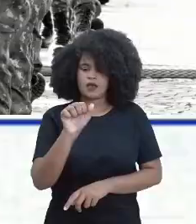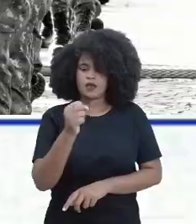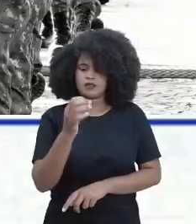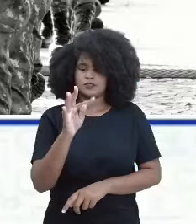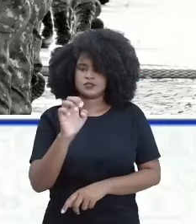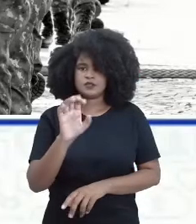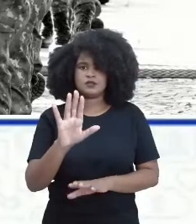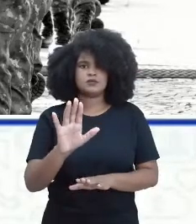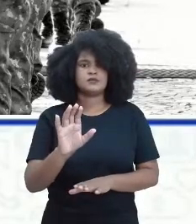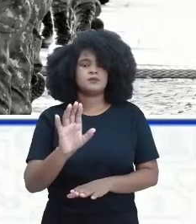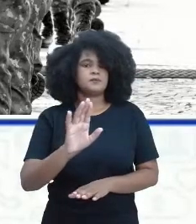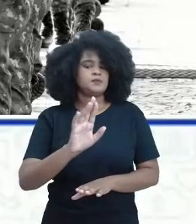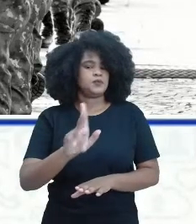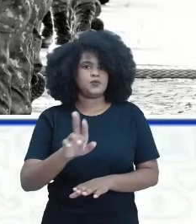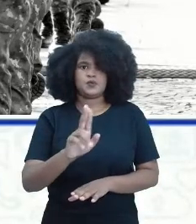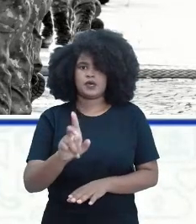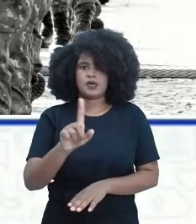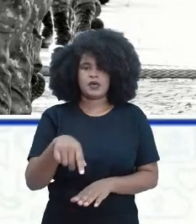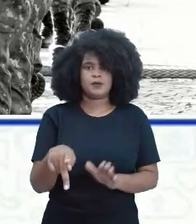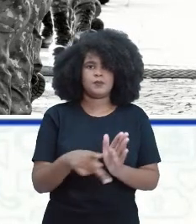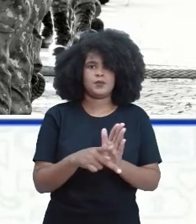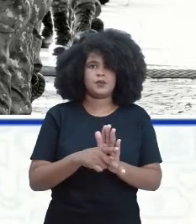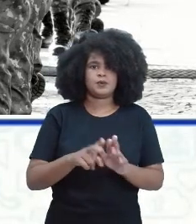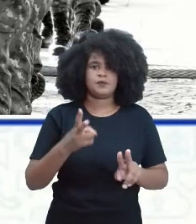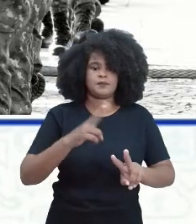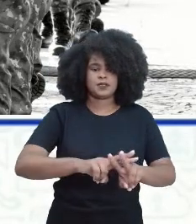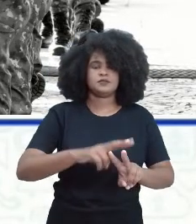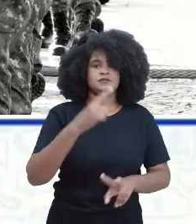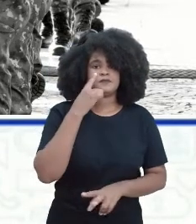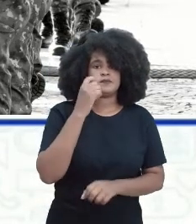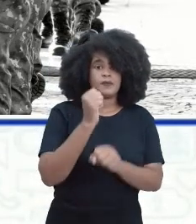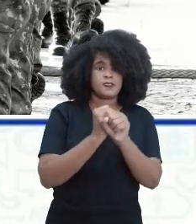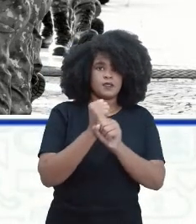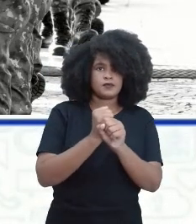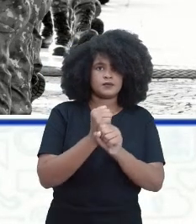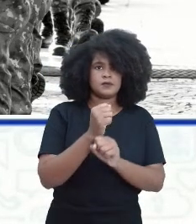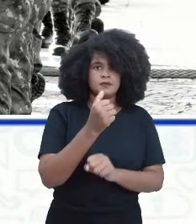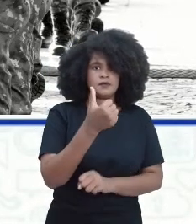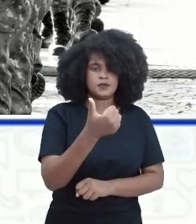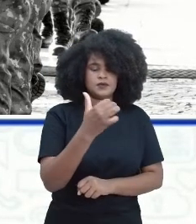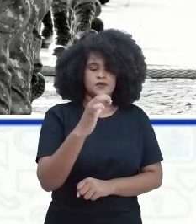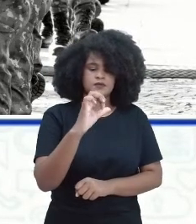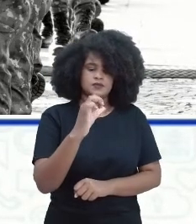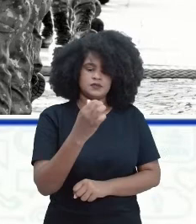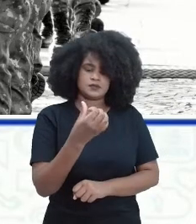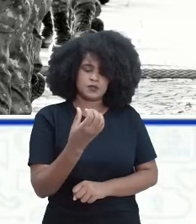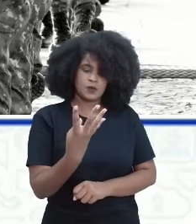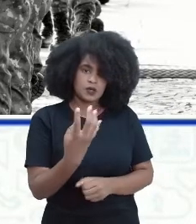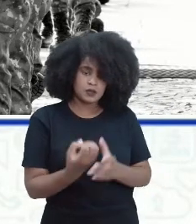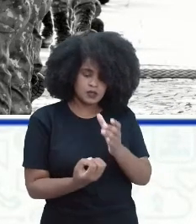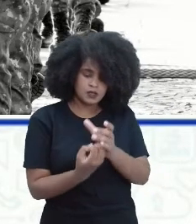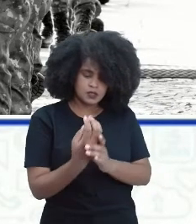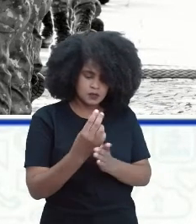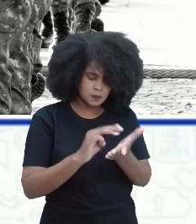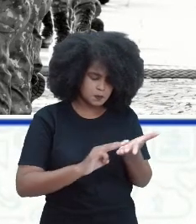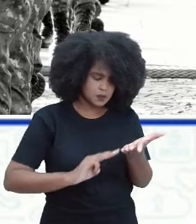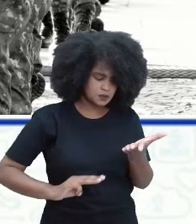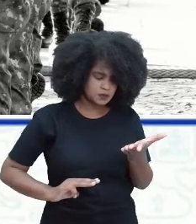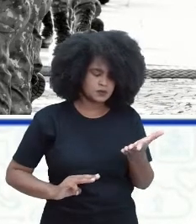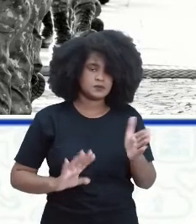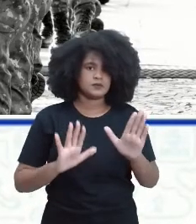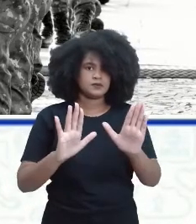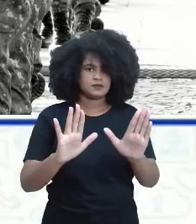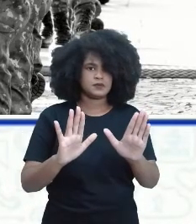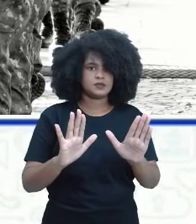tá? Então, em 1964, Freire estava construindo o seu método quando